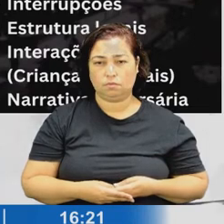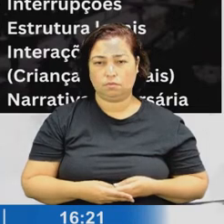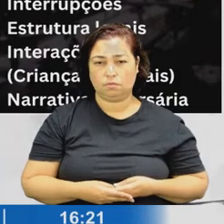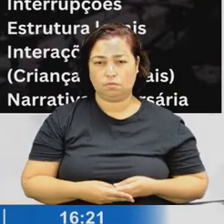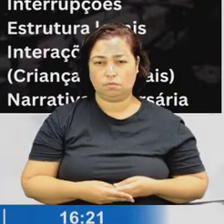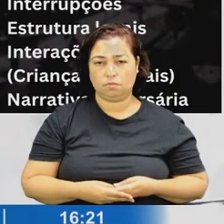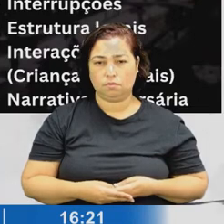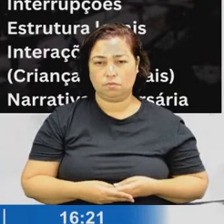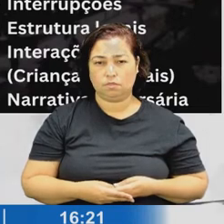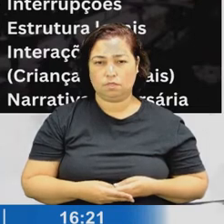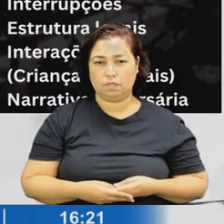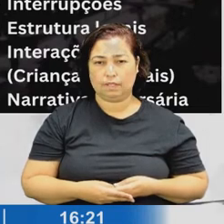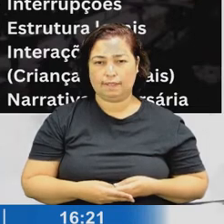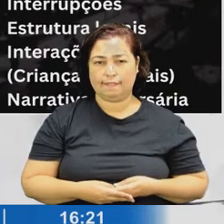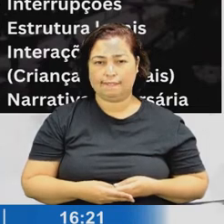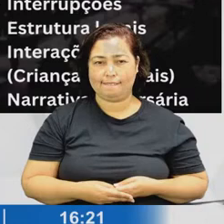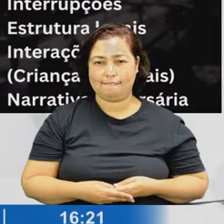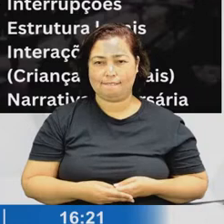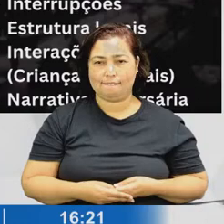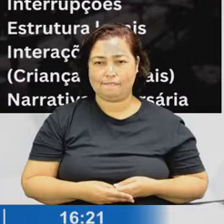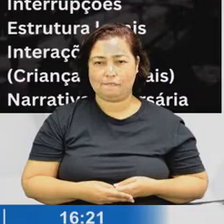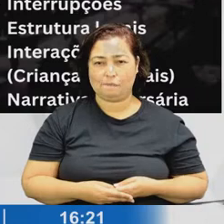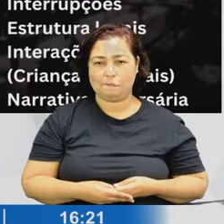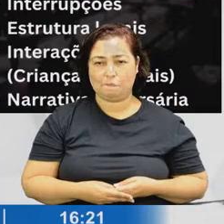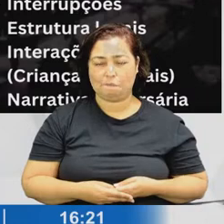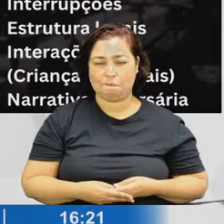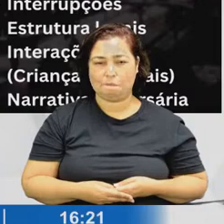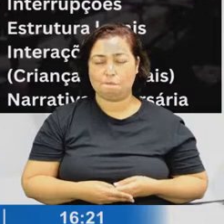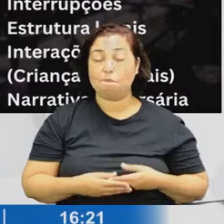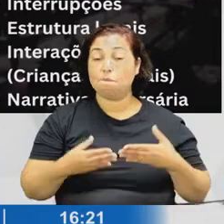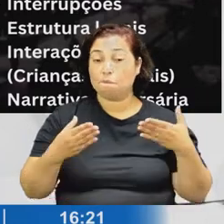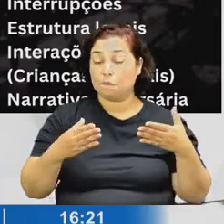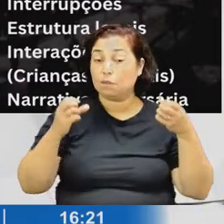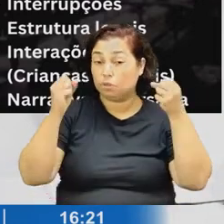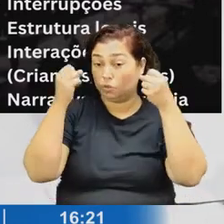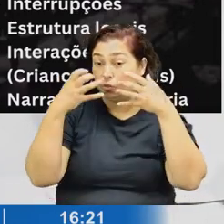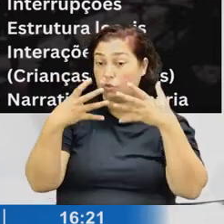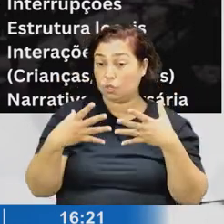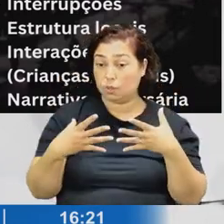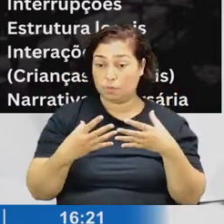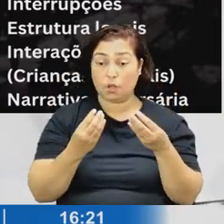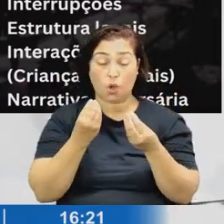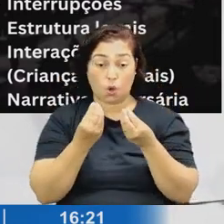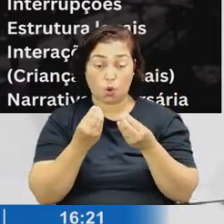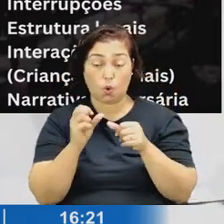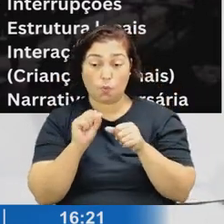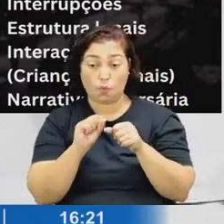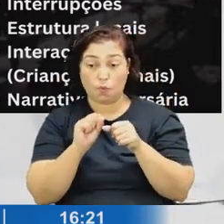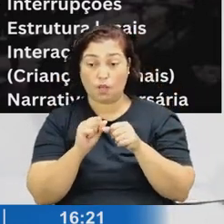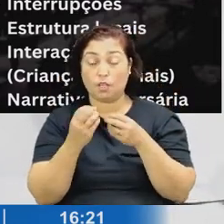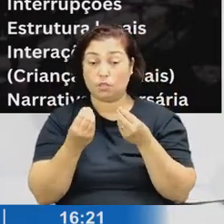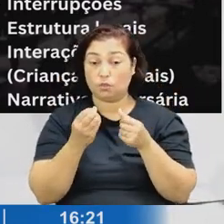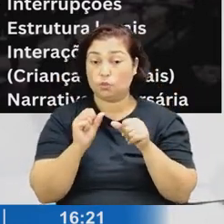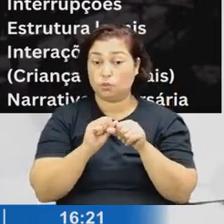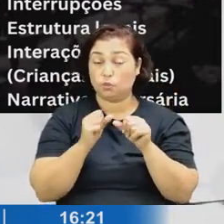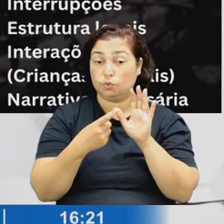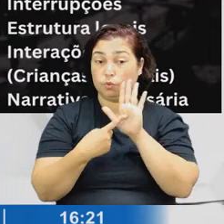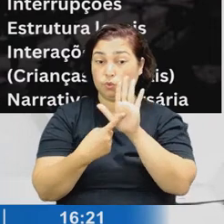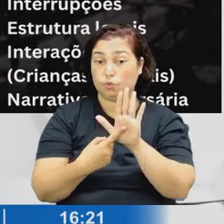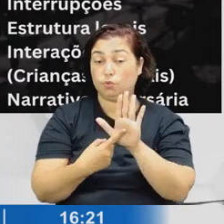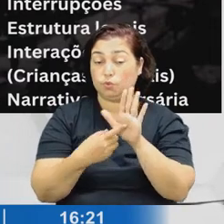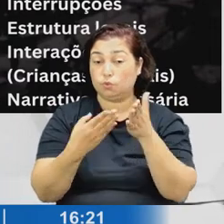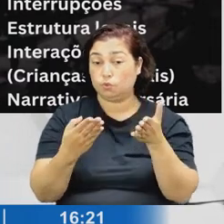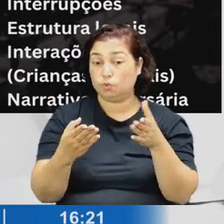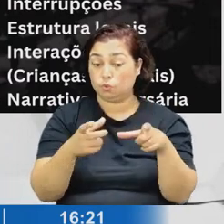aí ó seguimento território de elogia já expliquei bastante como é que Você projeta né do segmento como é que você vai projetar essa imagem no